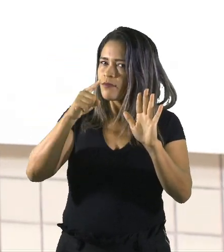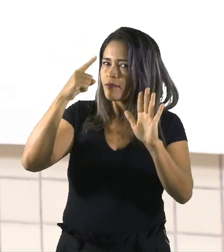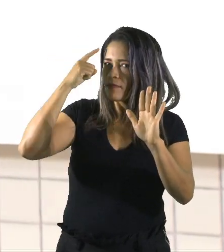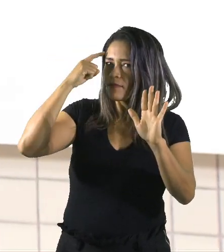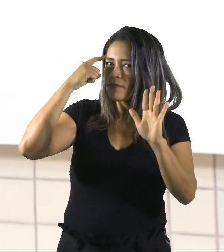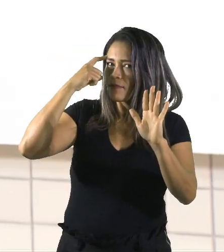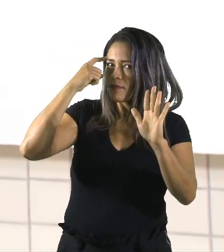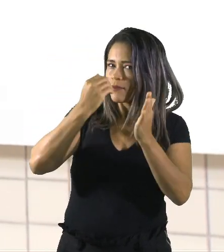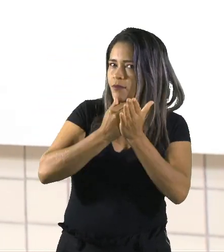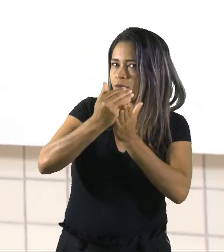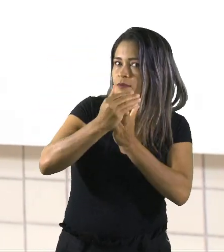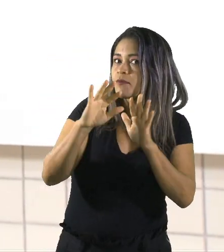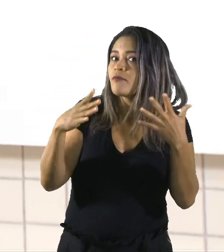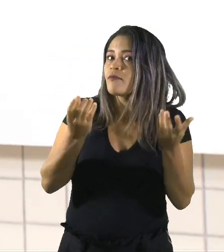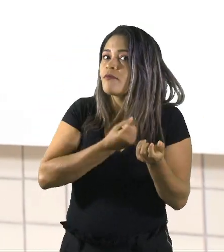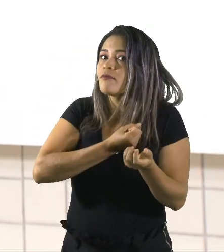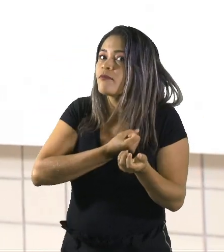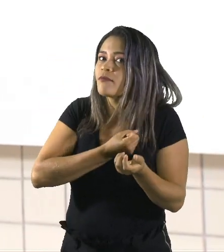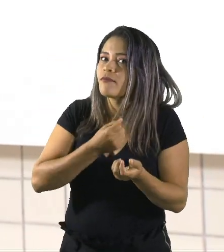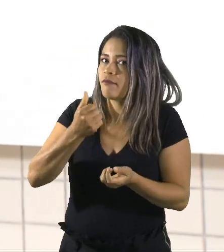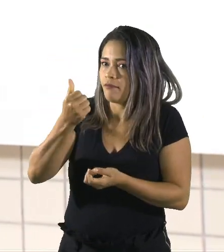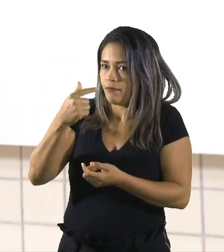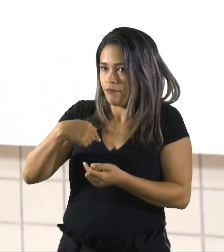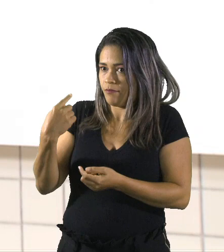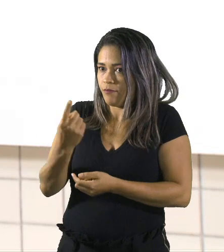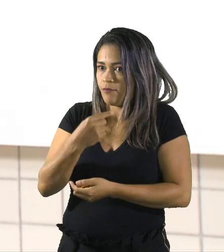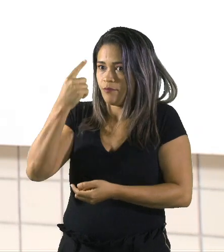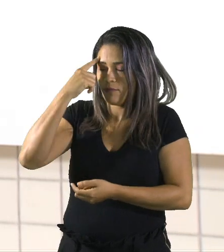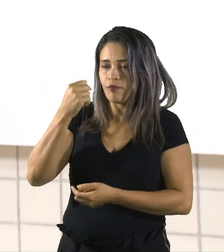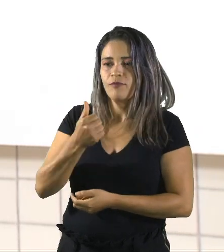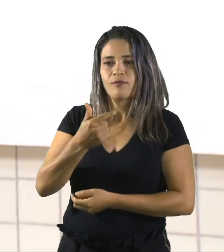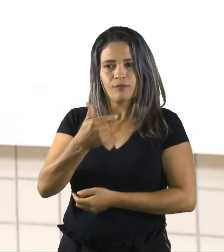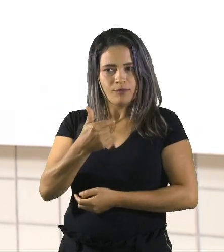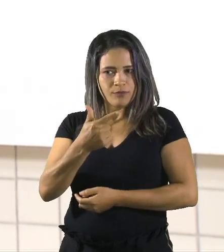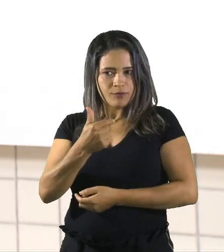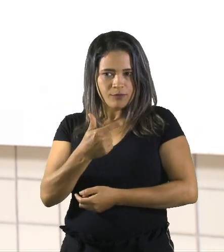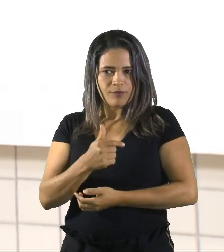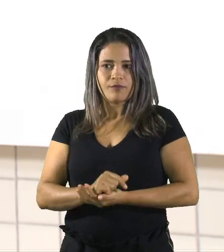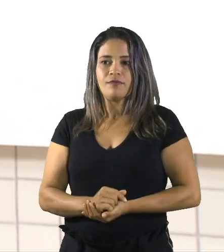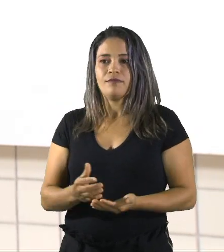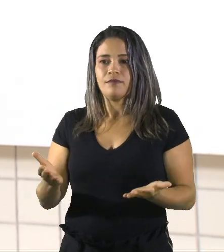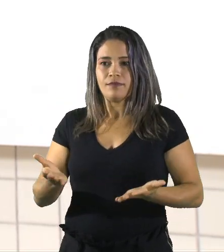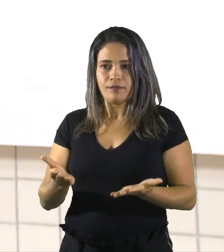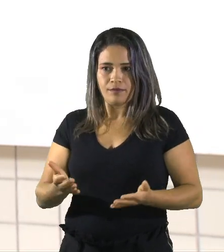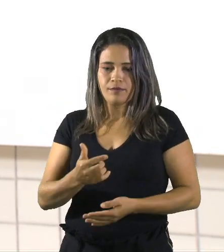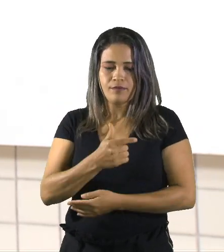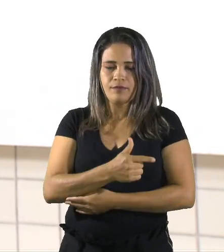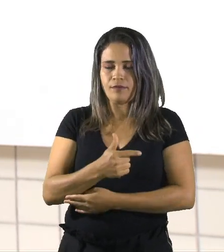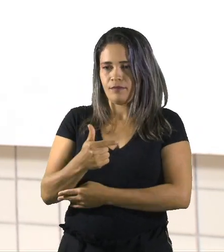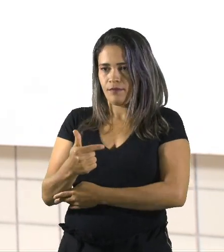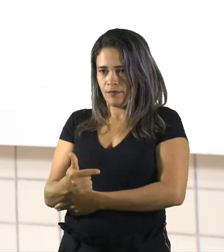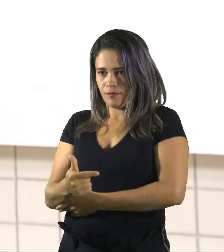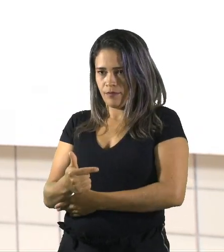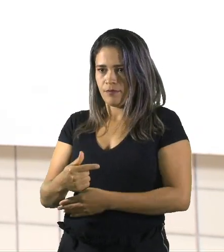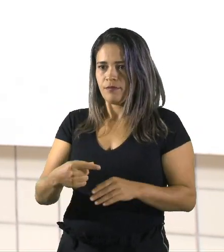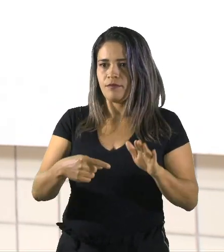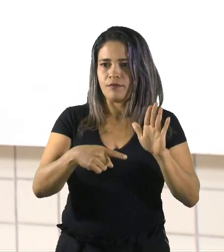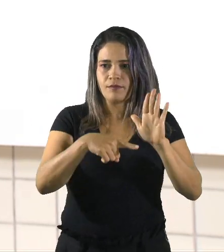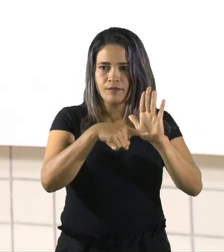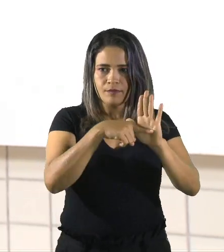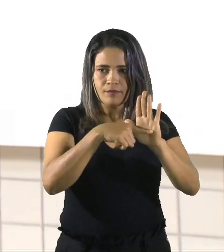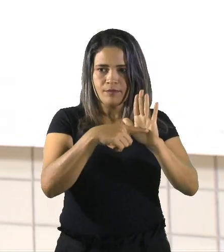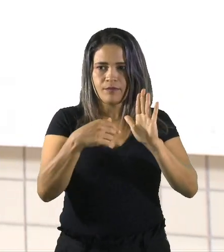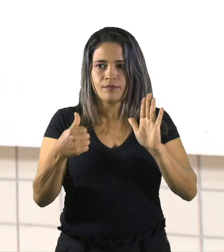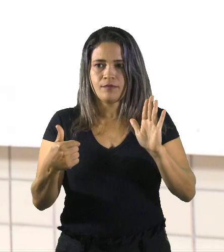pensamos inicialmente aqui? Ó? Foi o 12. Então, eu vou pegar 22 menos 12.